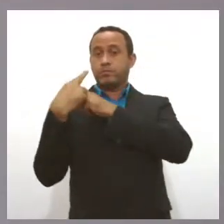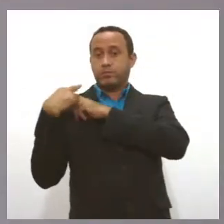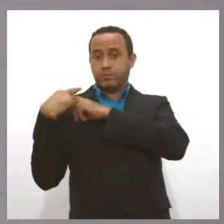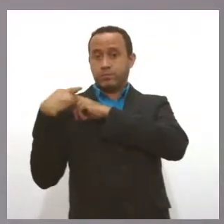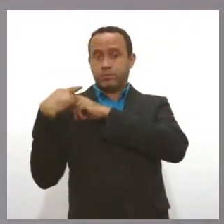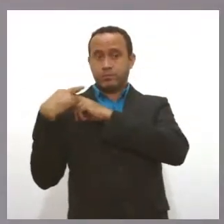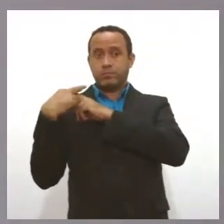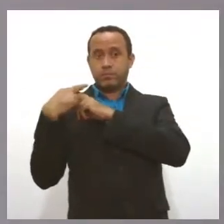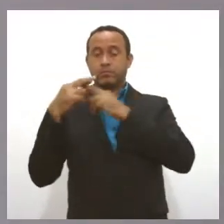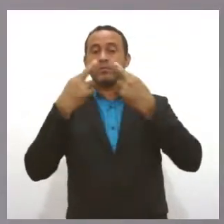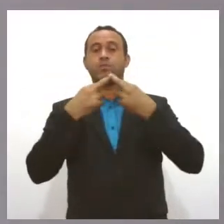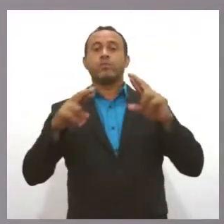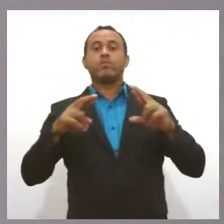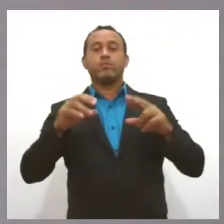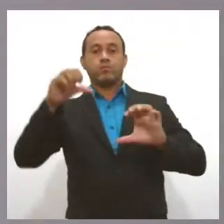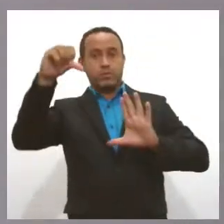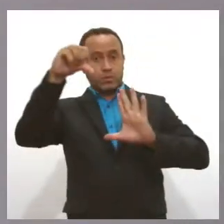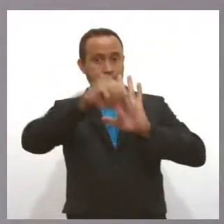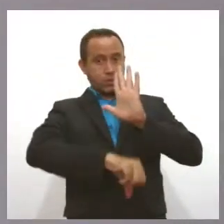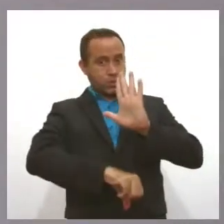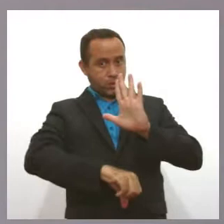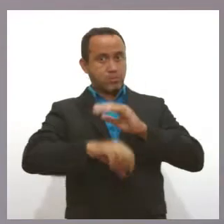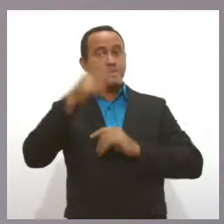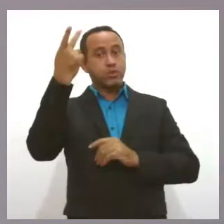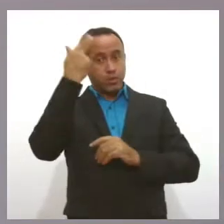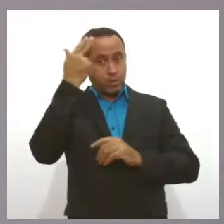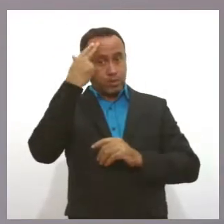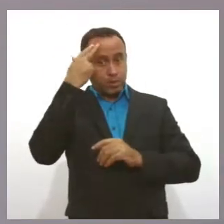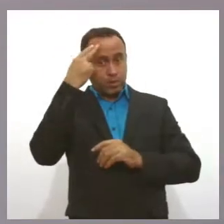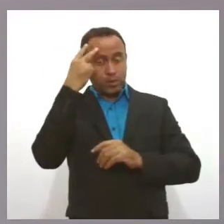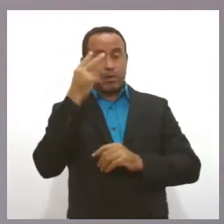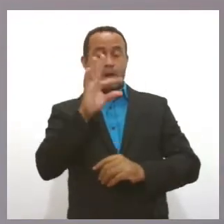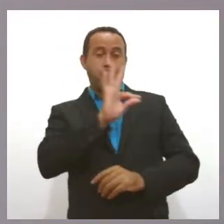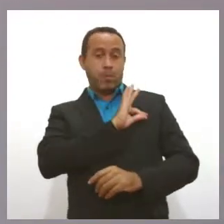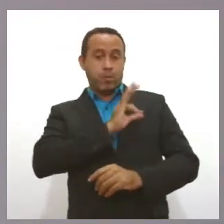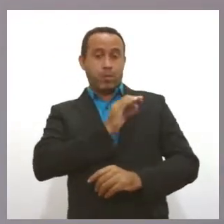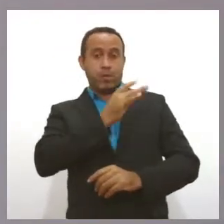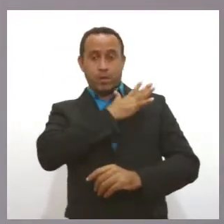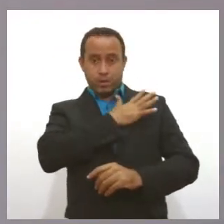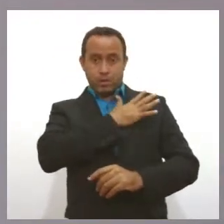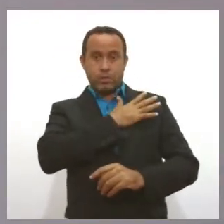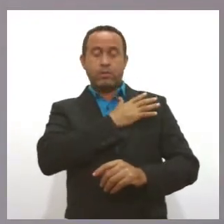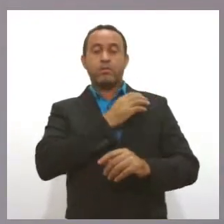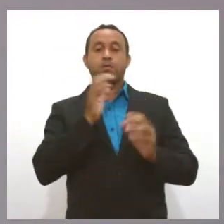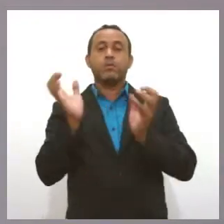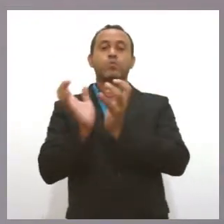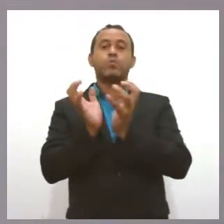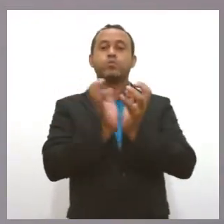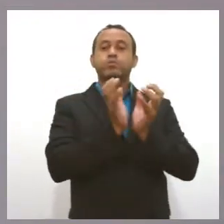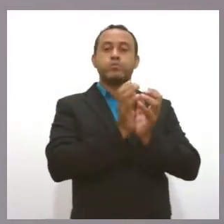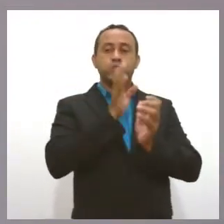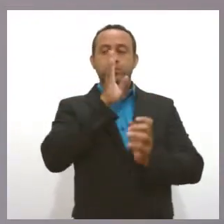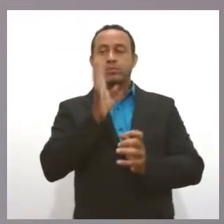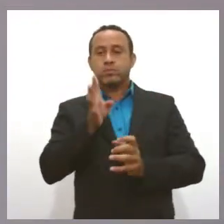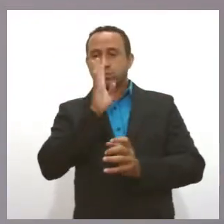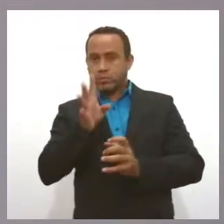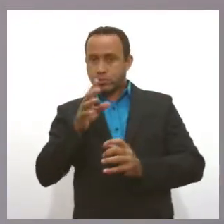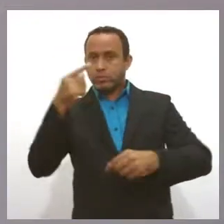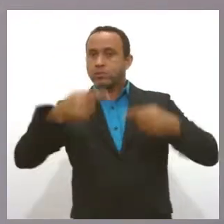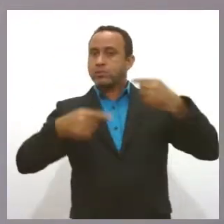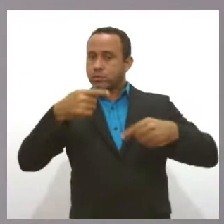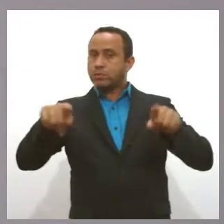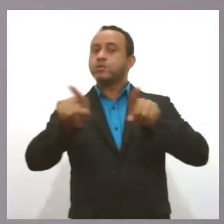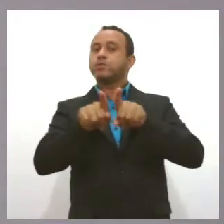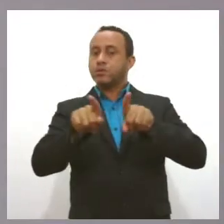a solução de crimes comuns, a Polícia Civil irá atuar de forma supletiva para as denúncias de crimes eleitorais,